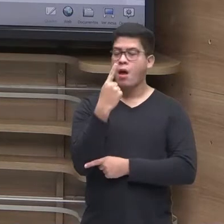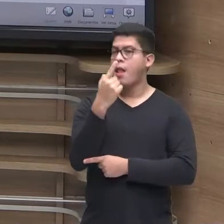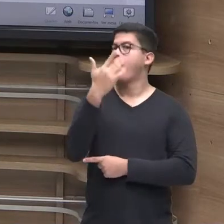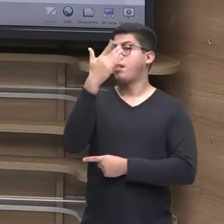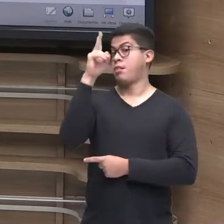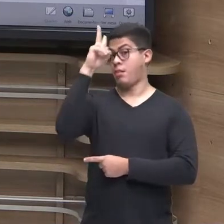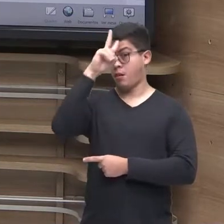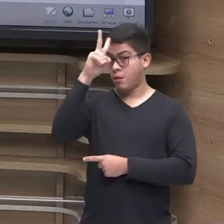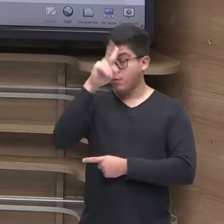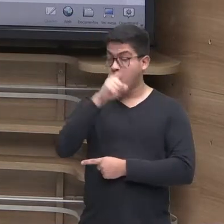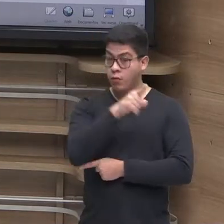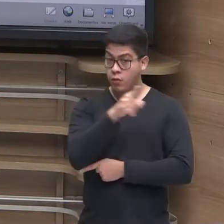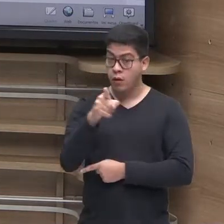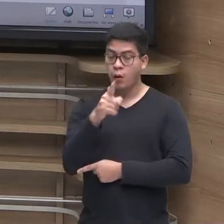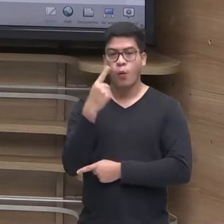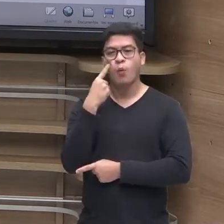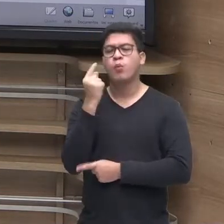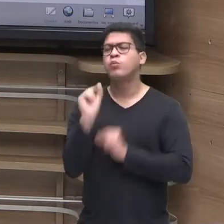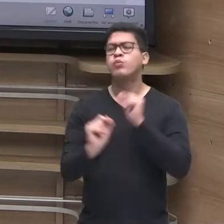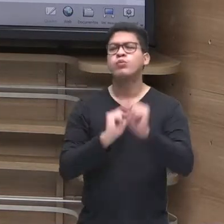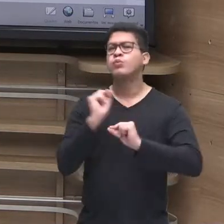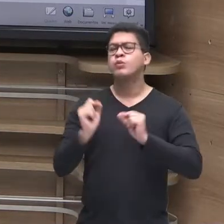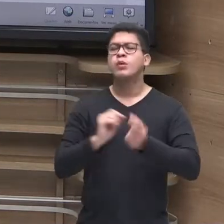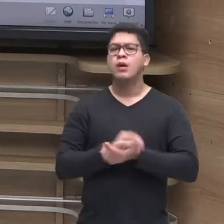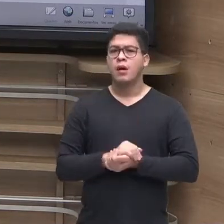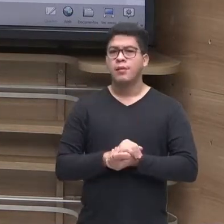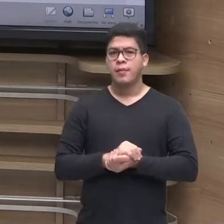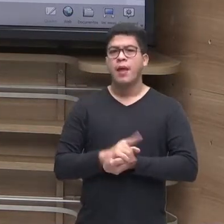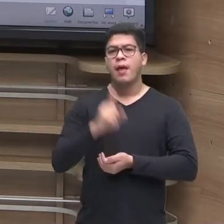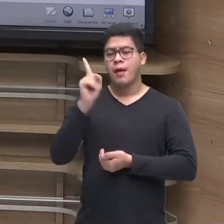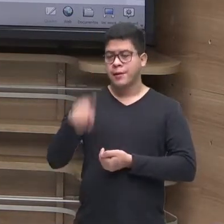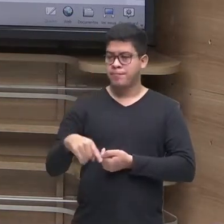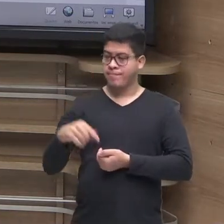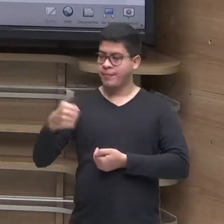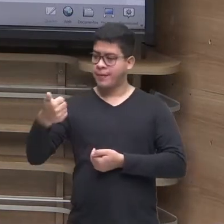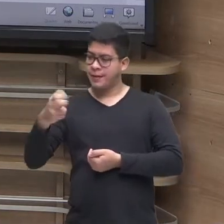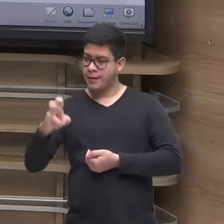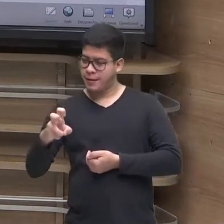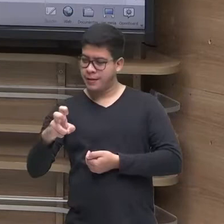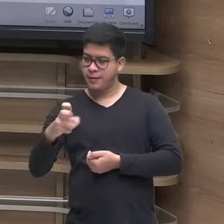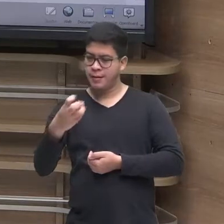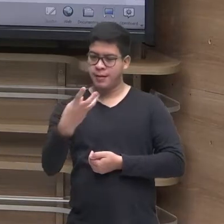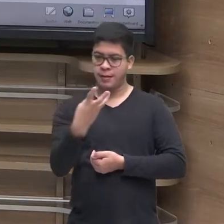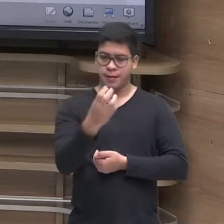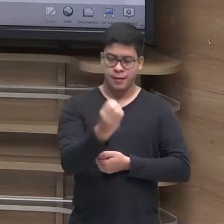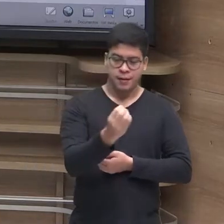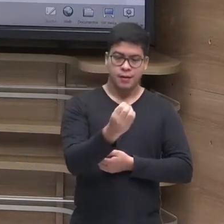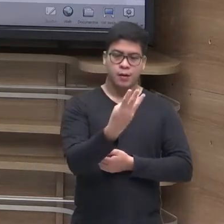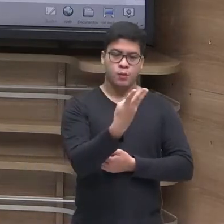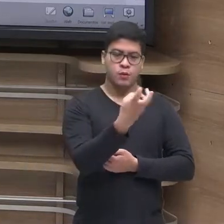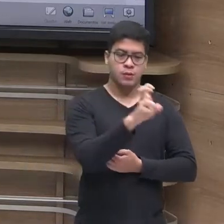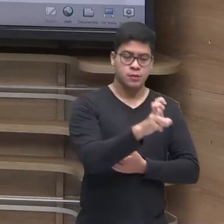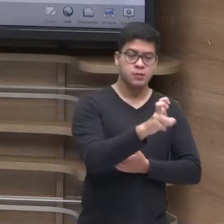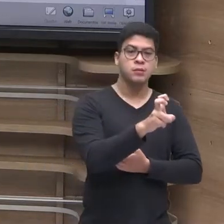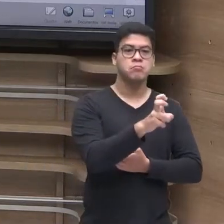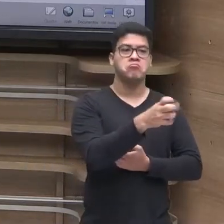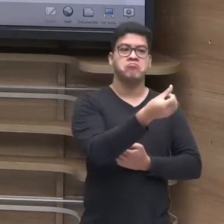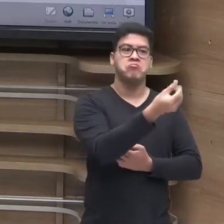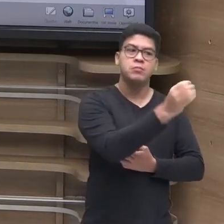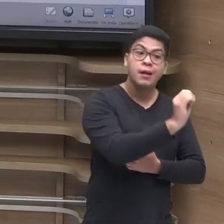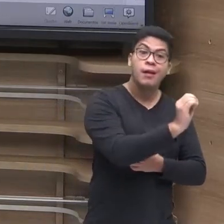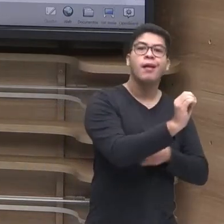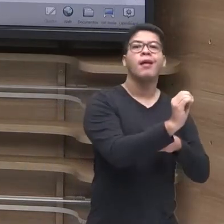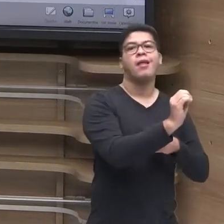forma também de você encontrar, descobrir isso aqui, é contar. 15, 30, né, 45, só que dependendo do número, você vai ter que